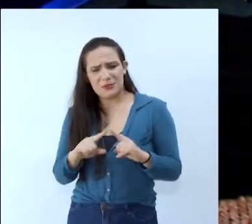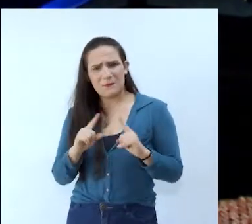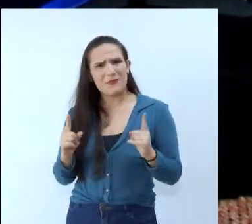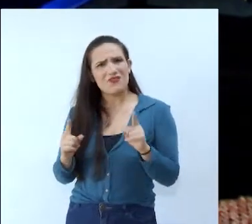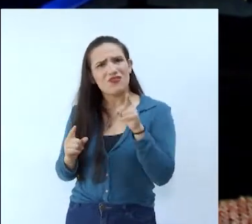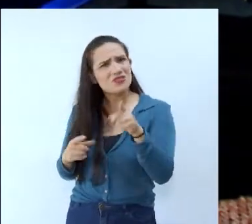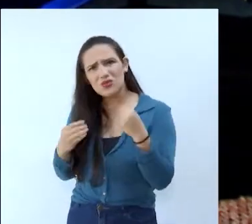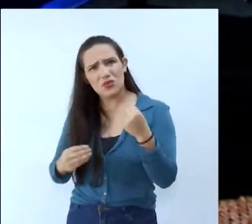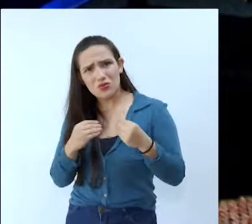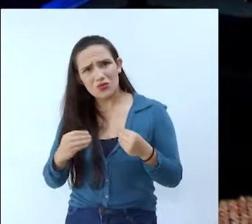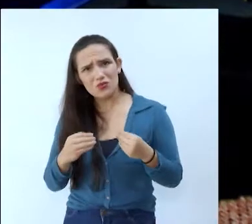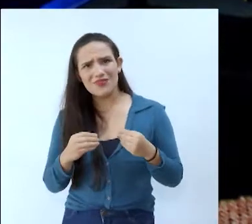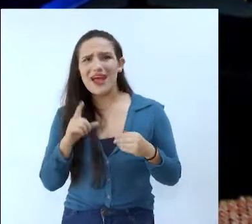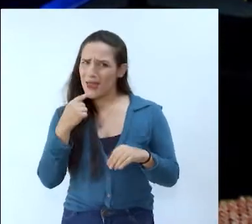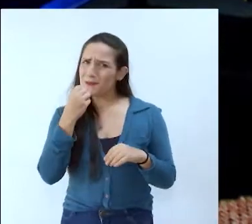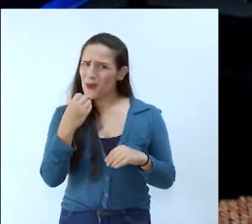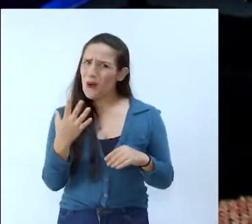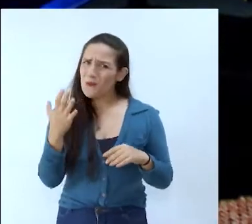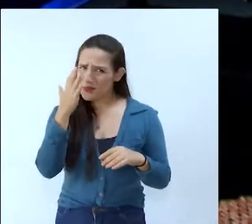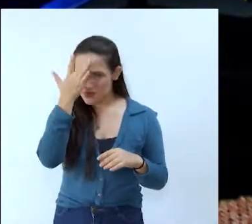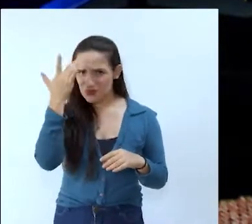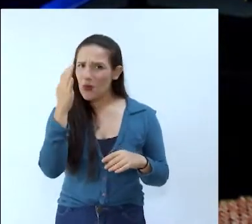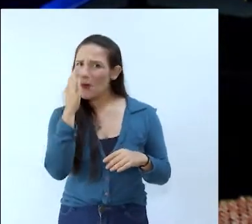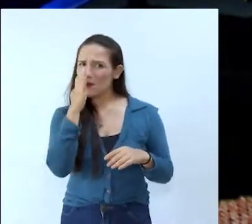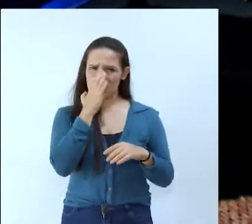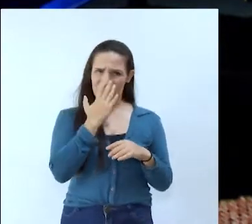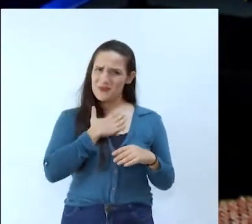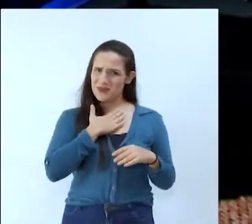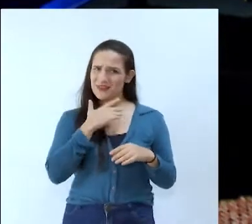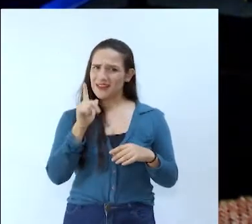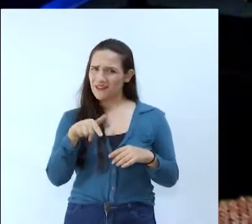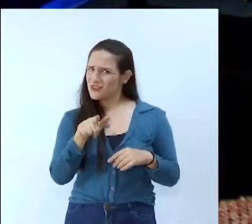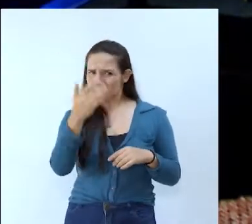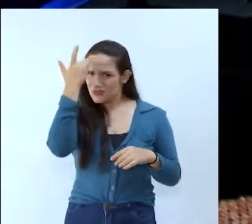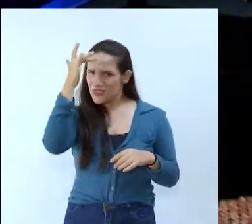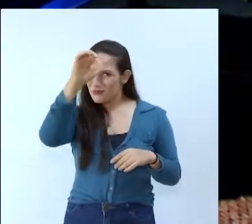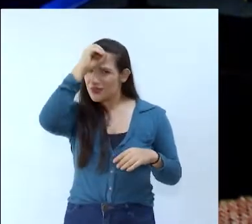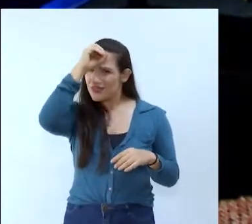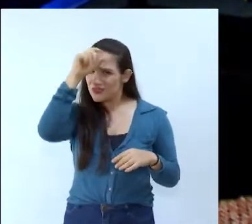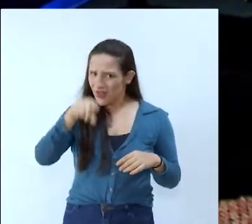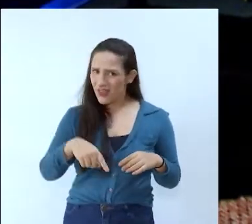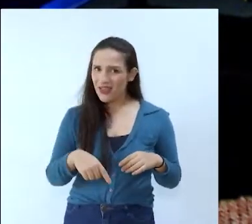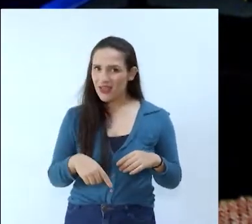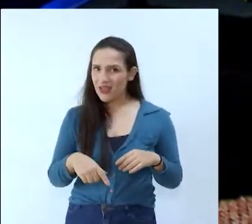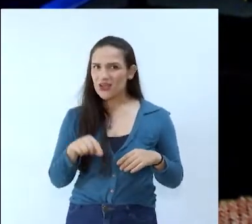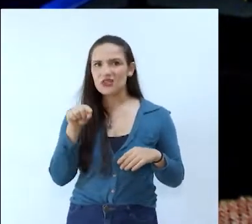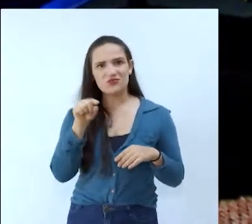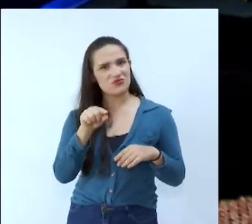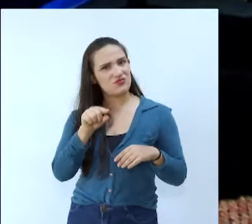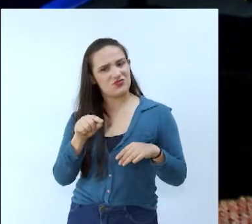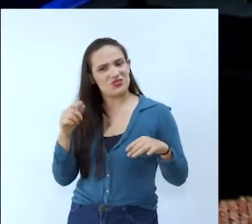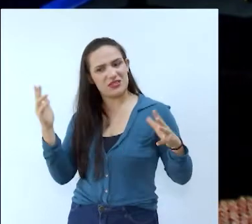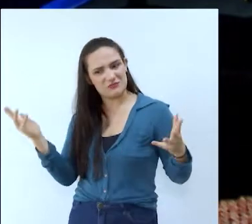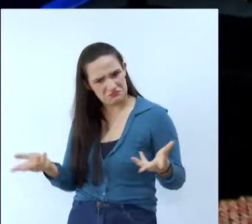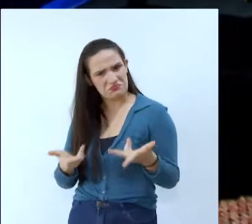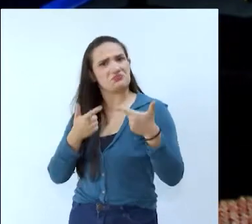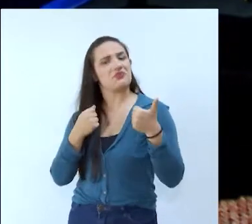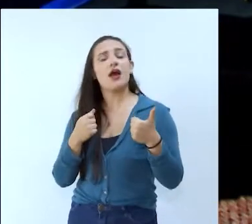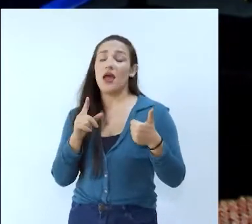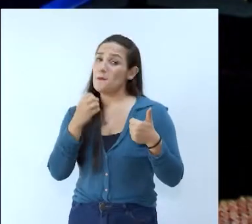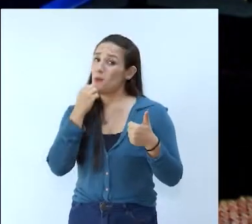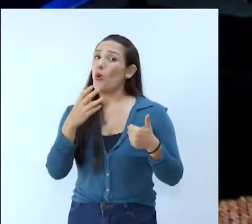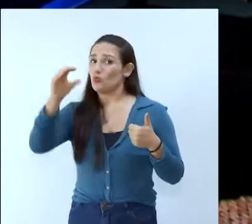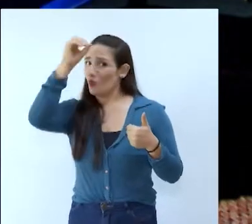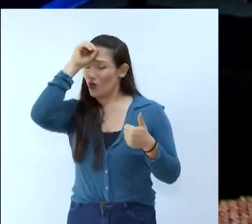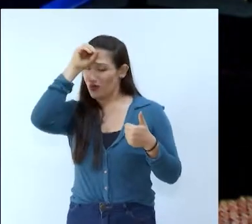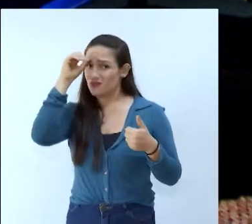mas dificilmente a gente perdia classe Comercial na época. O time era muito bom. O Comercial também tinha, lógico. Mas isso aí que depois, no outro dia, que vieram atrás dos diretores